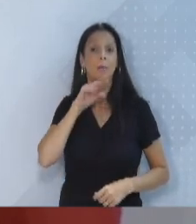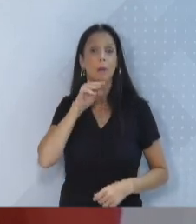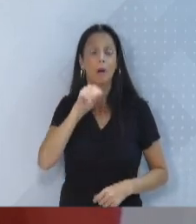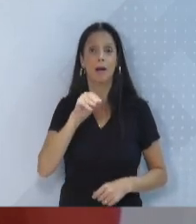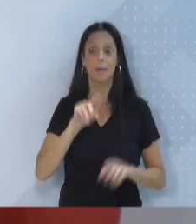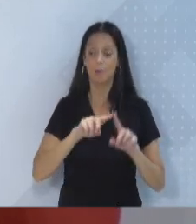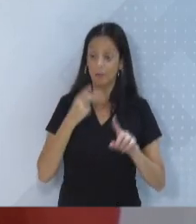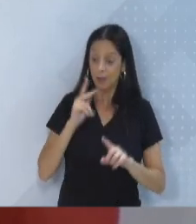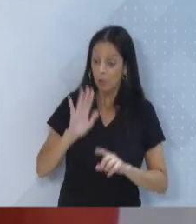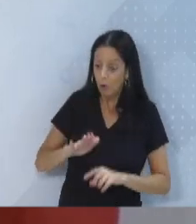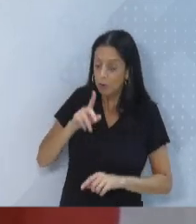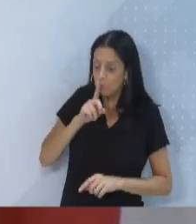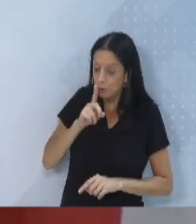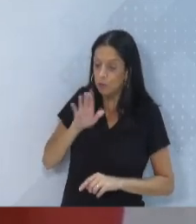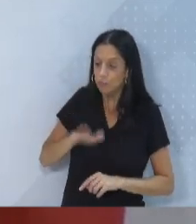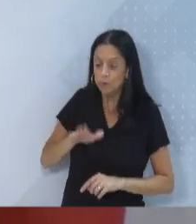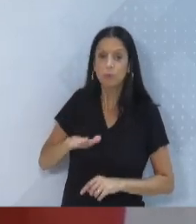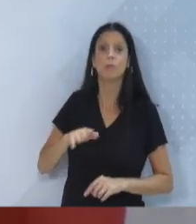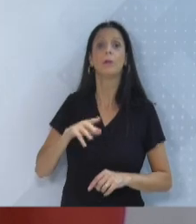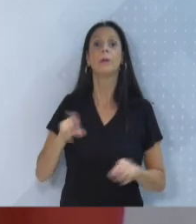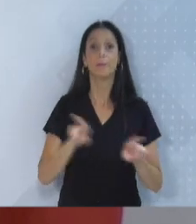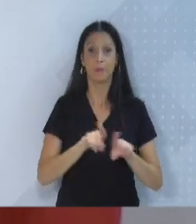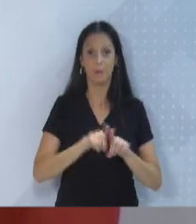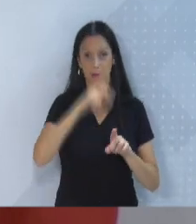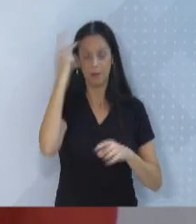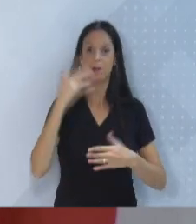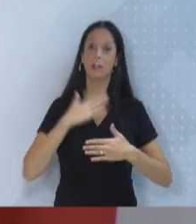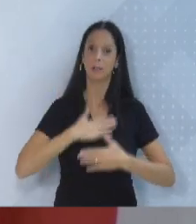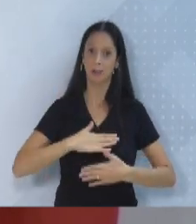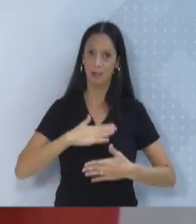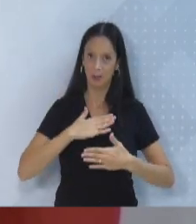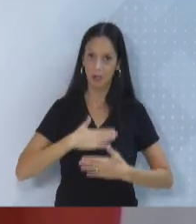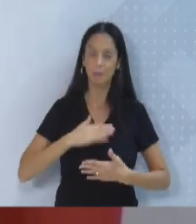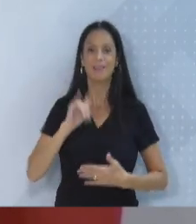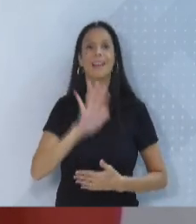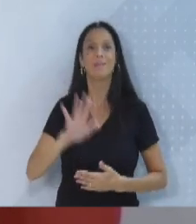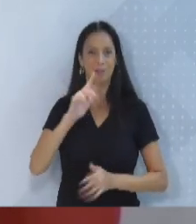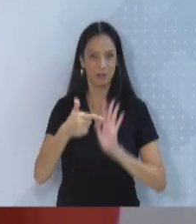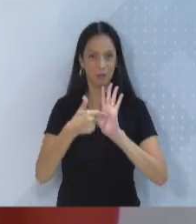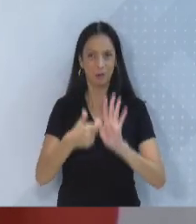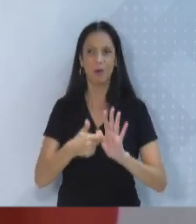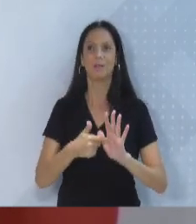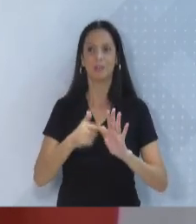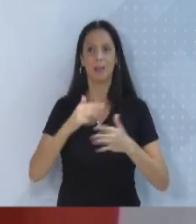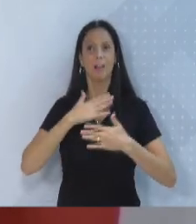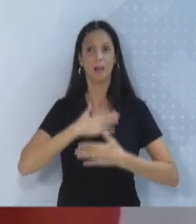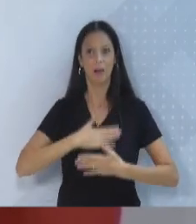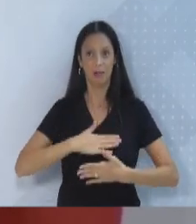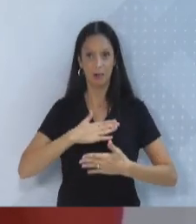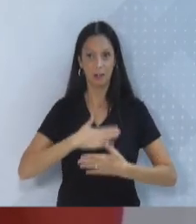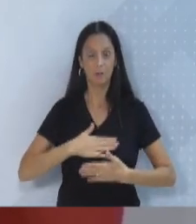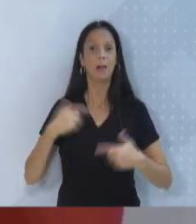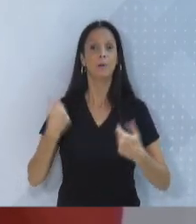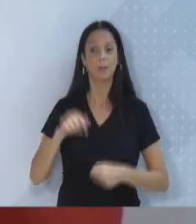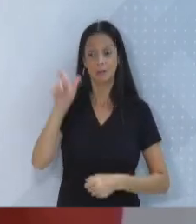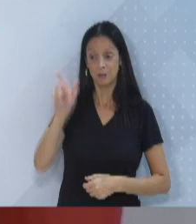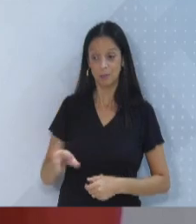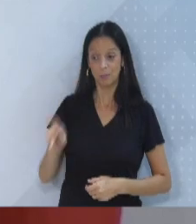né? E eu preciso ficar calmo. Então, a figurinha aqui, né? Da emoção do calmo e confiar no meu